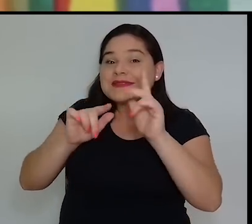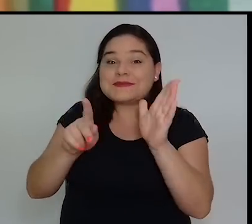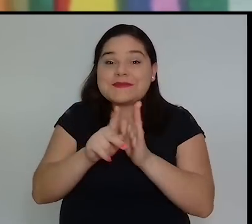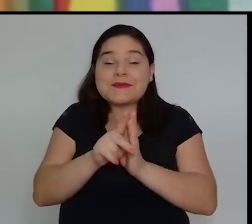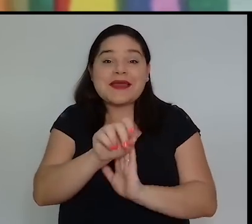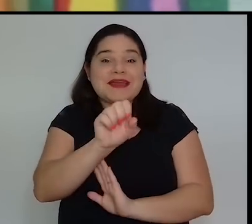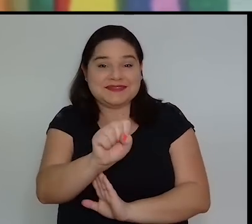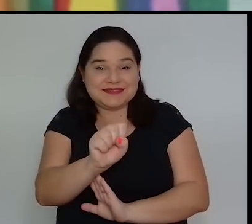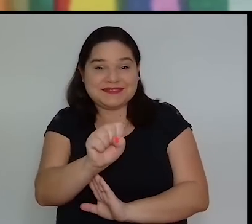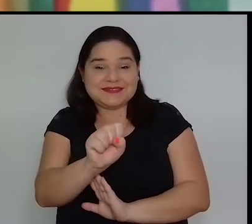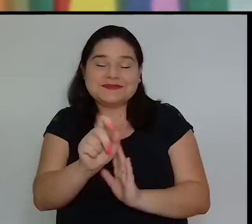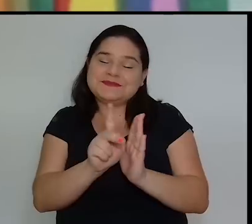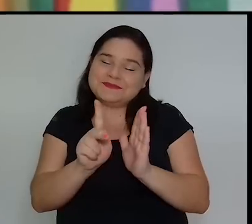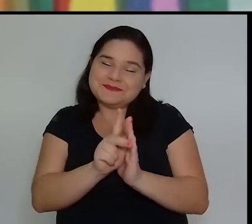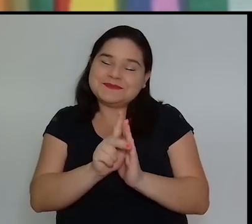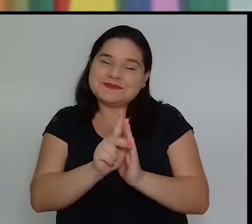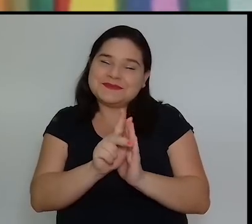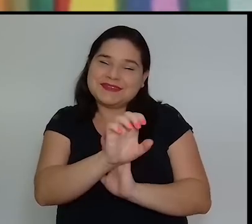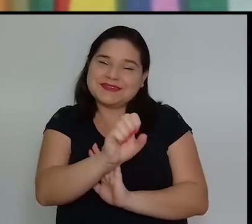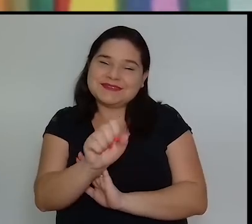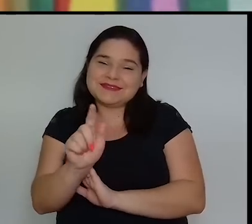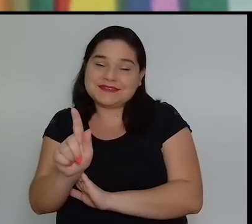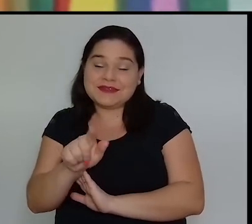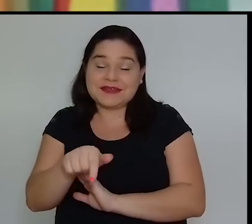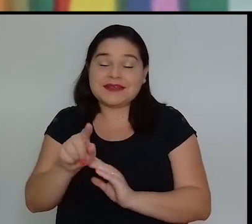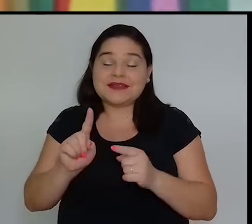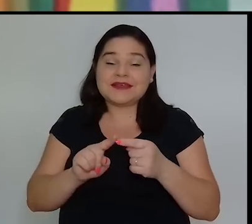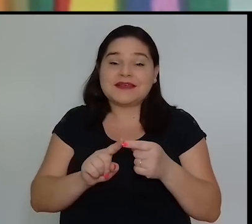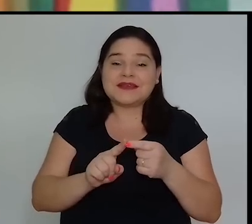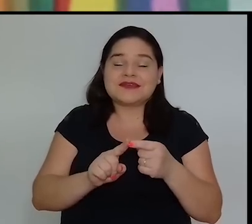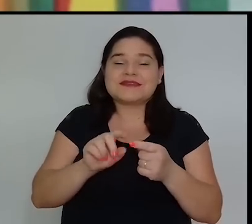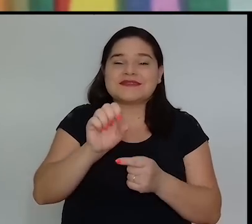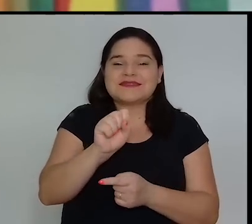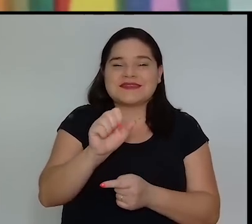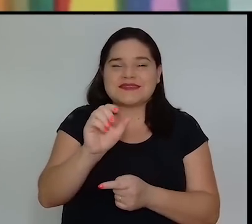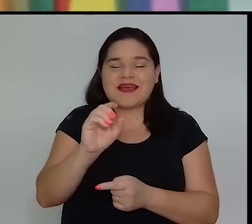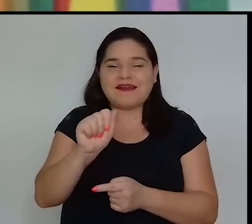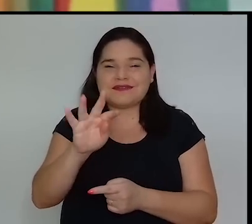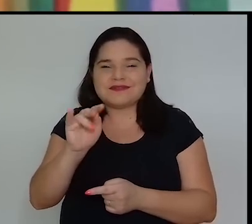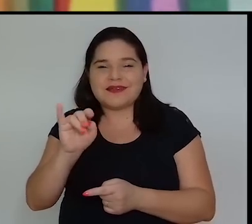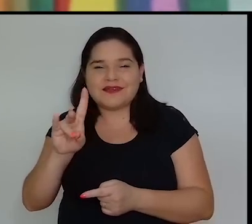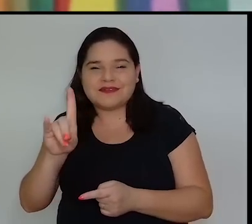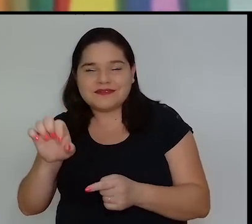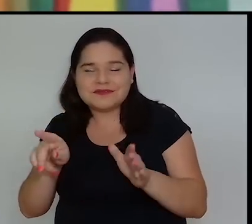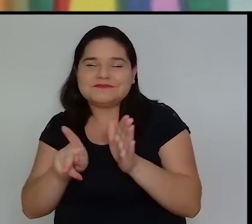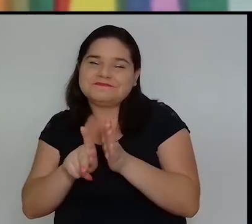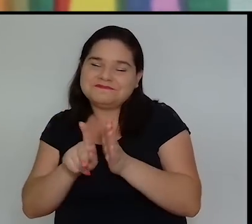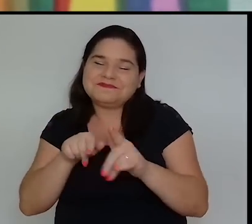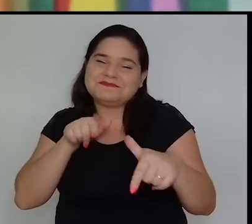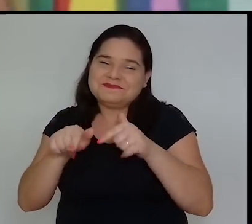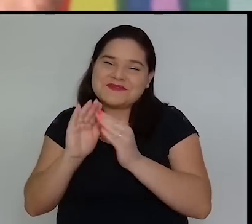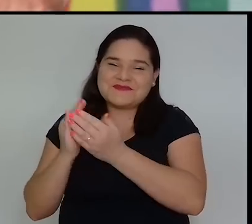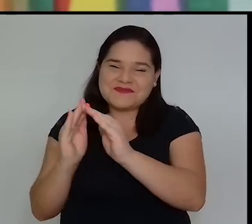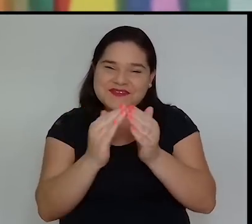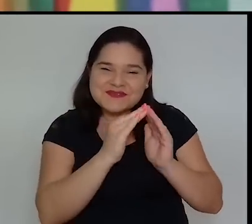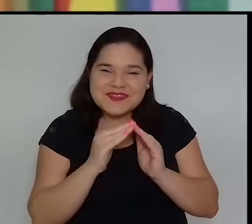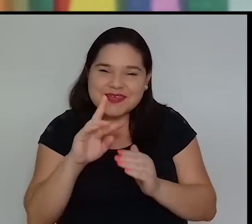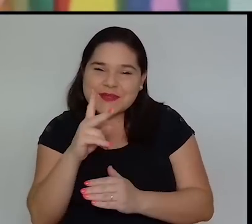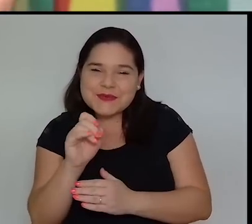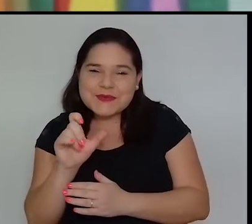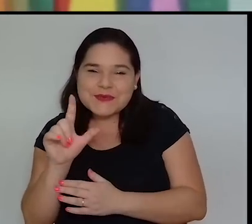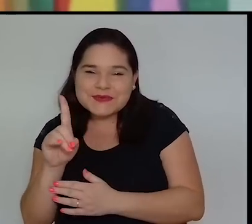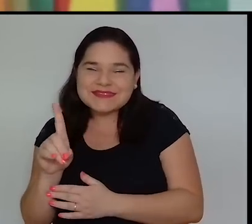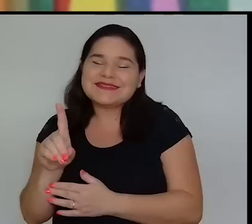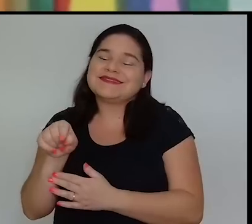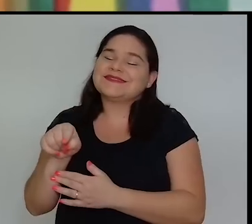que é o Celso Ataíde fundador da CUFA CEO da favela roading tem é muito